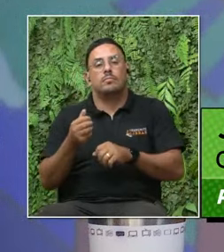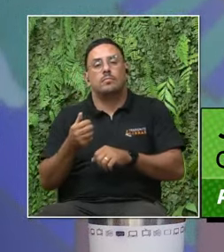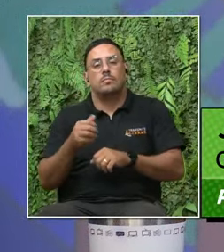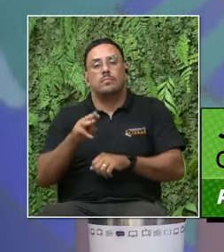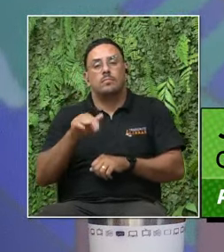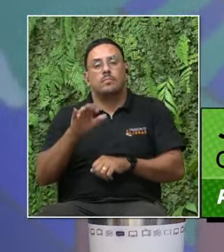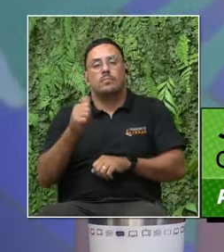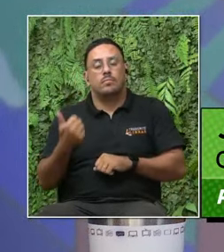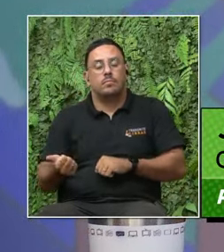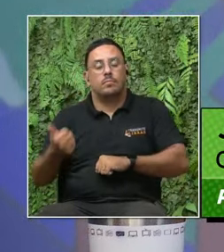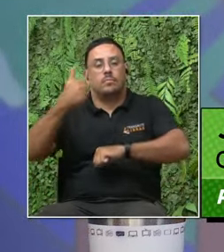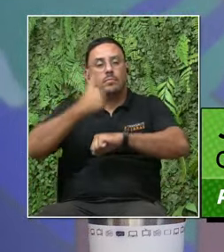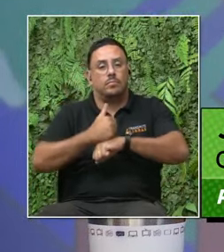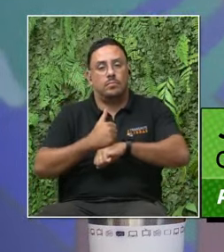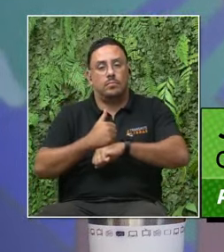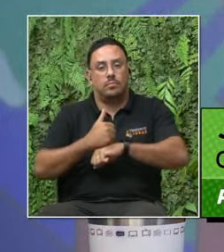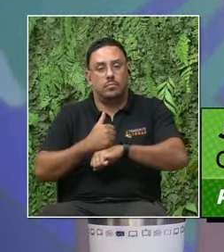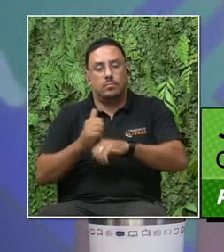suas substituições